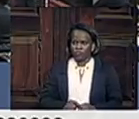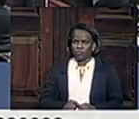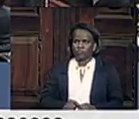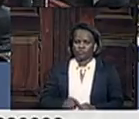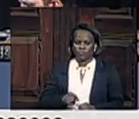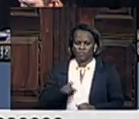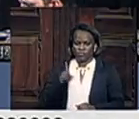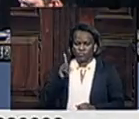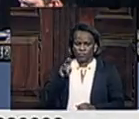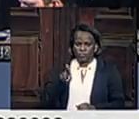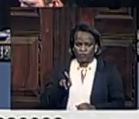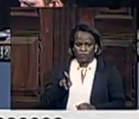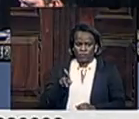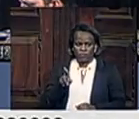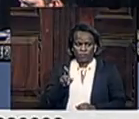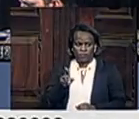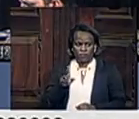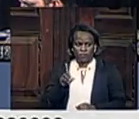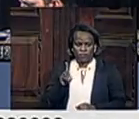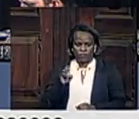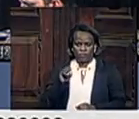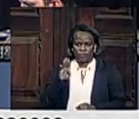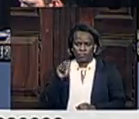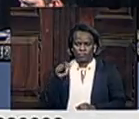Doutor Deodalto.